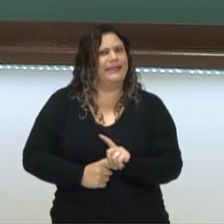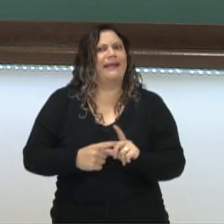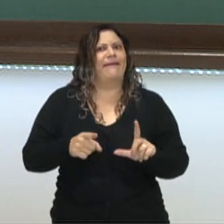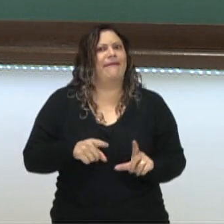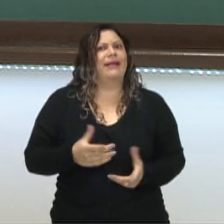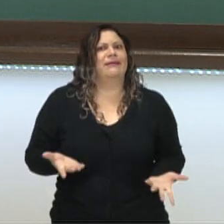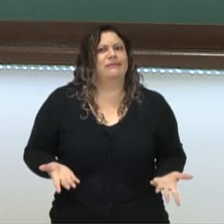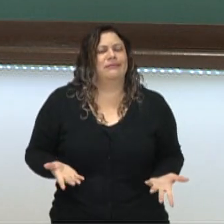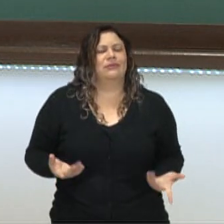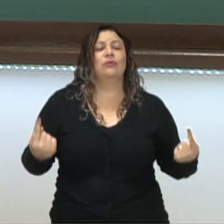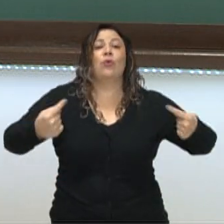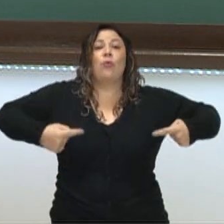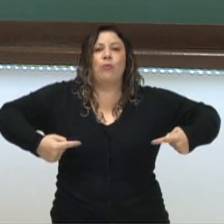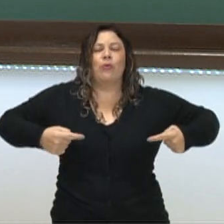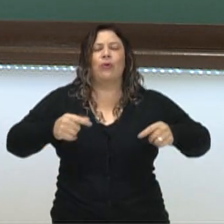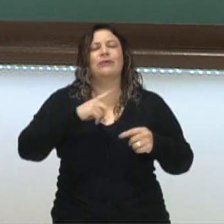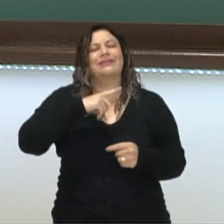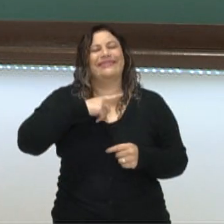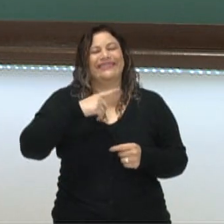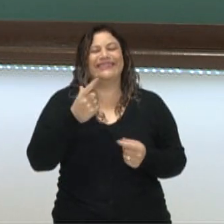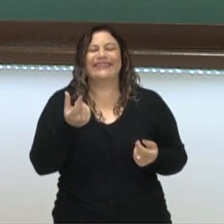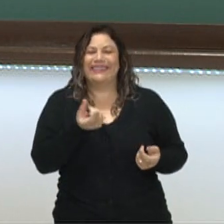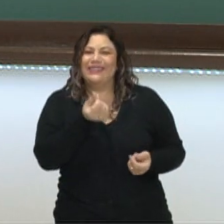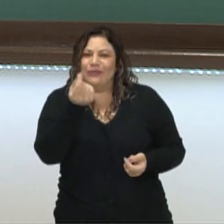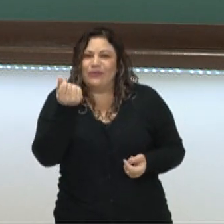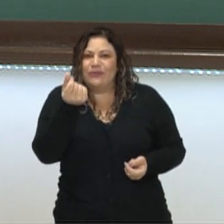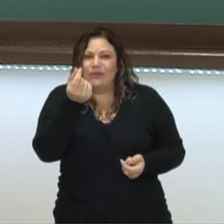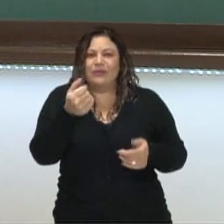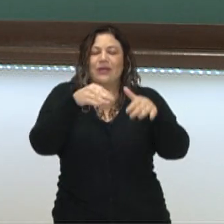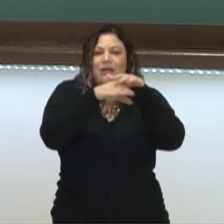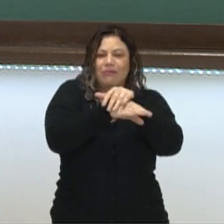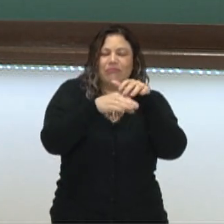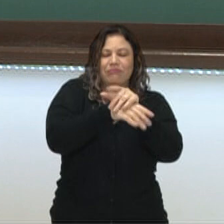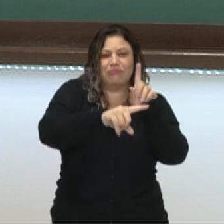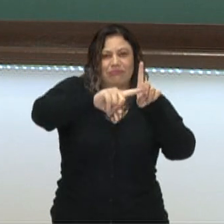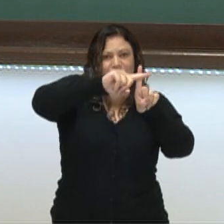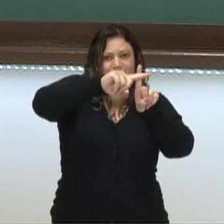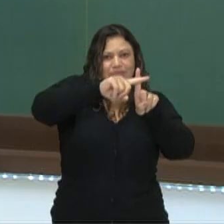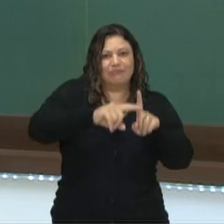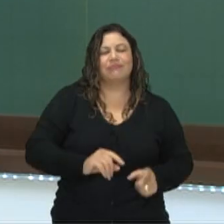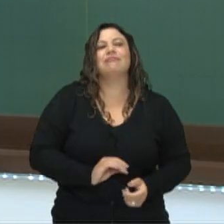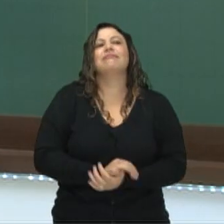oposto disso é você ter dinheiro na conta, você estar com saldo positivo.